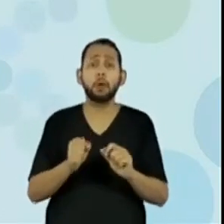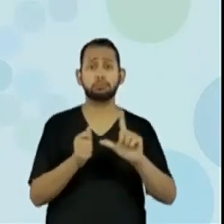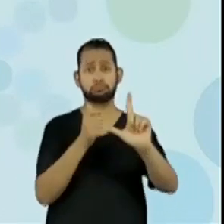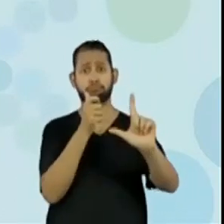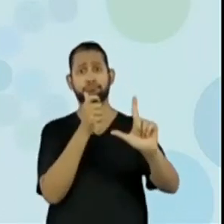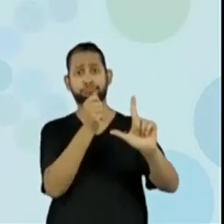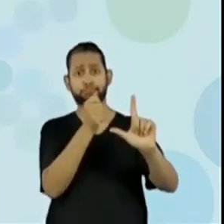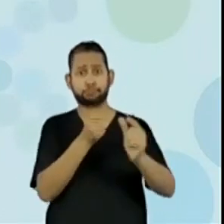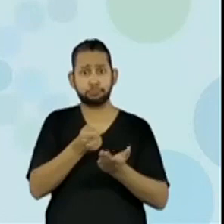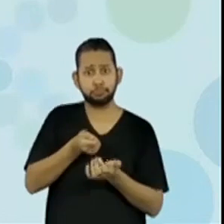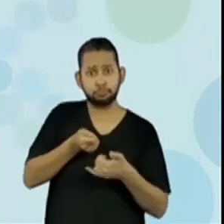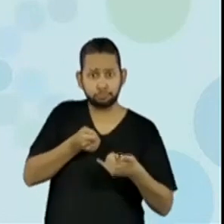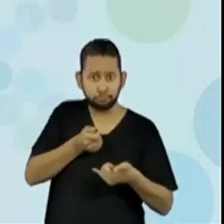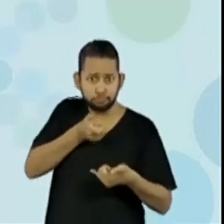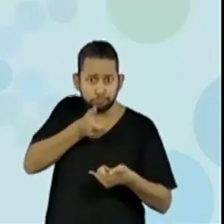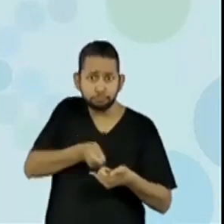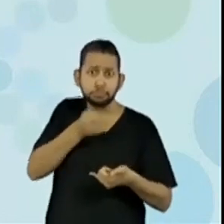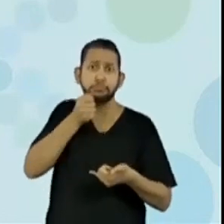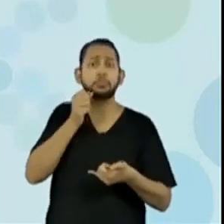anotação.